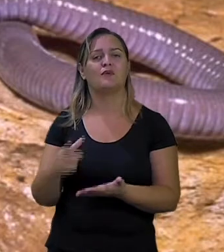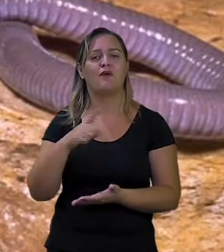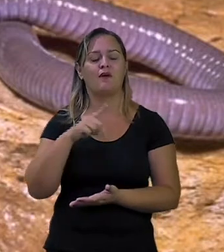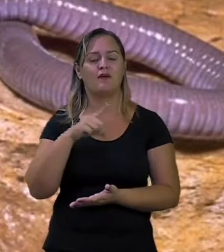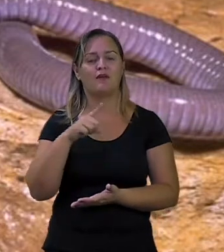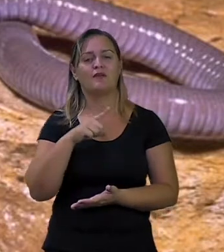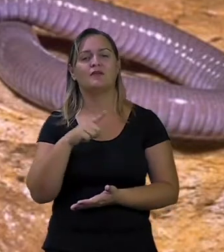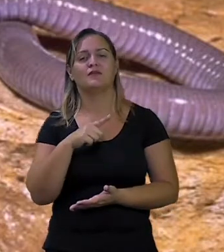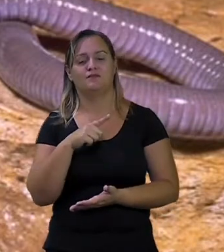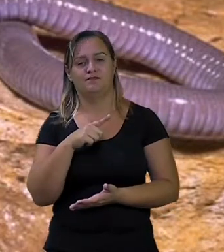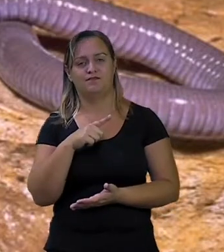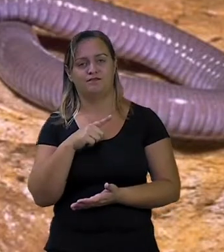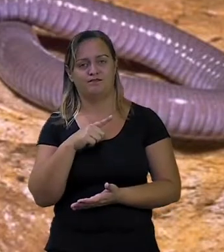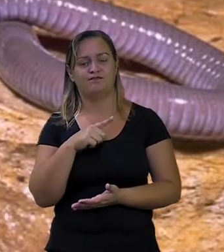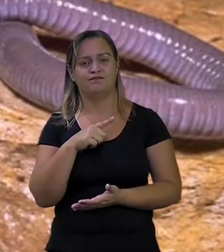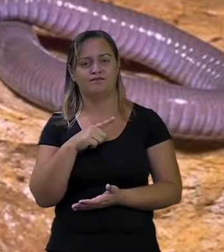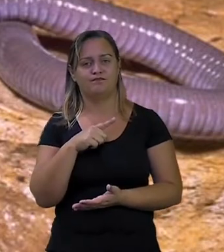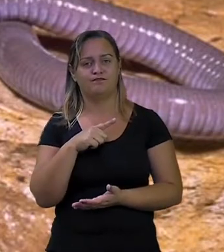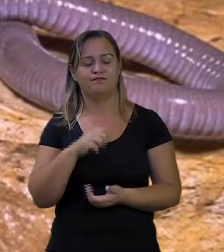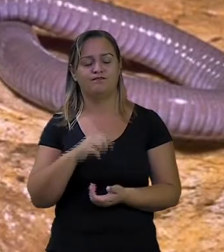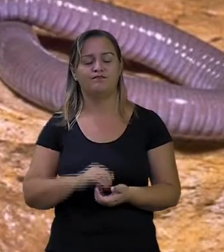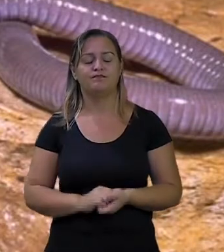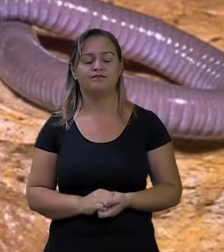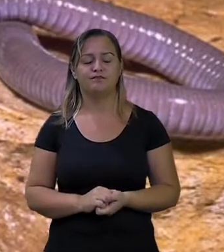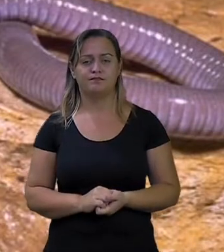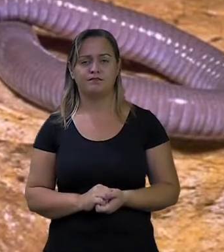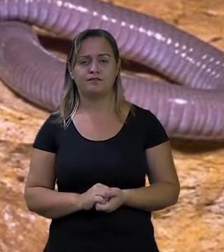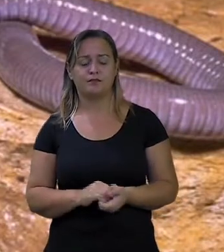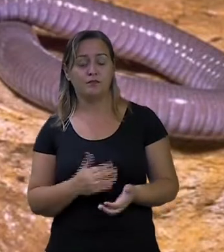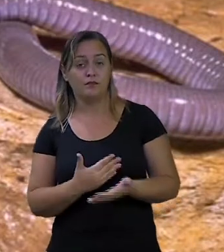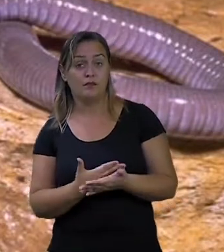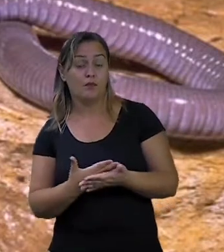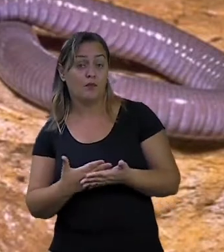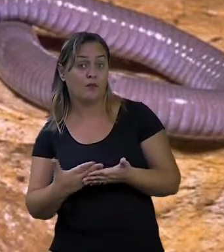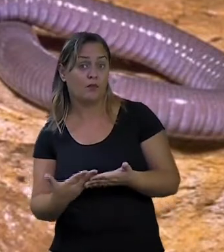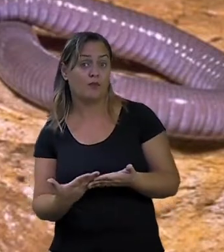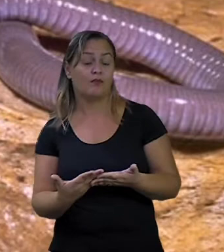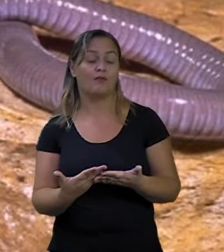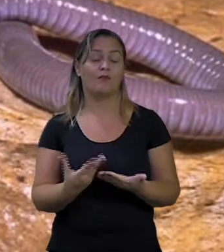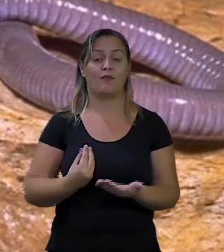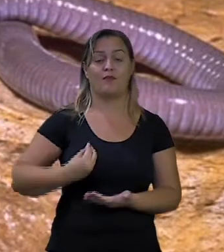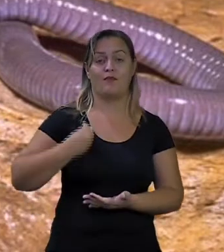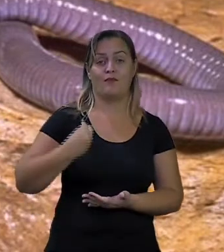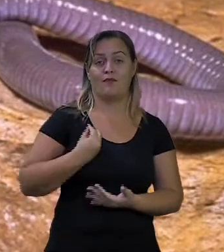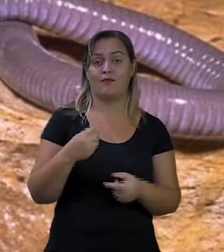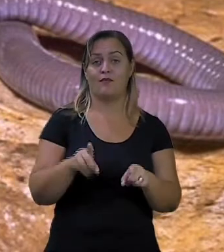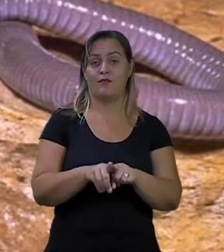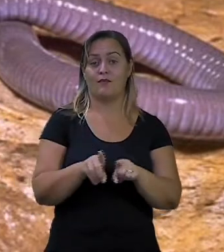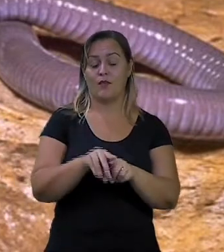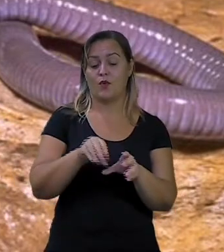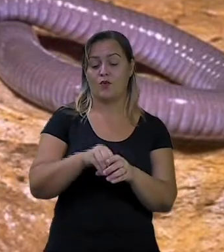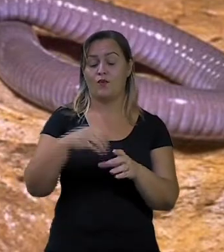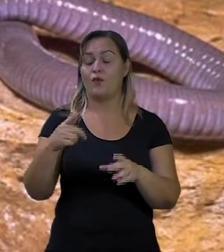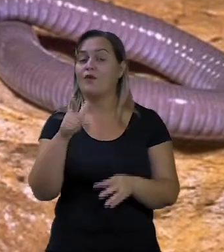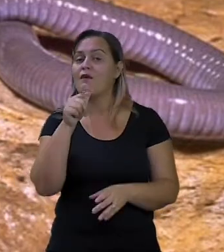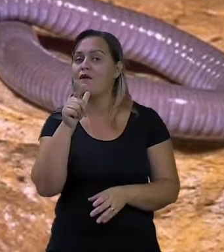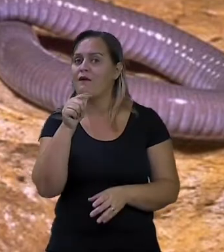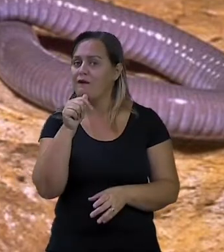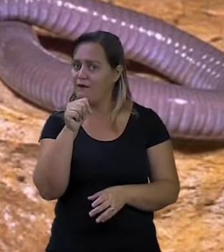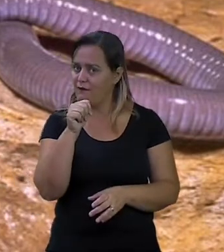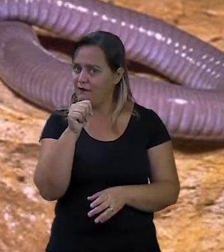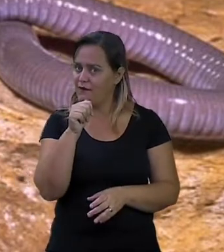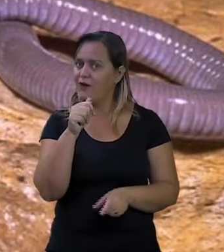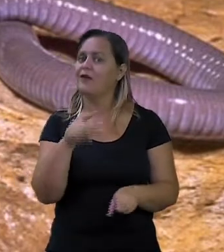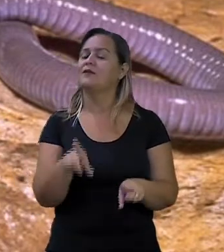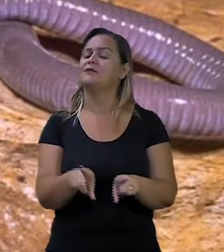se sustentar fora da água. Os anfíbios são agrupados em 3 ordens.